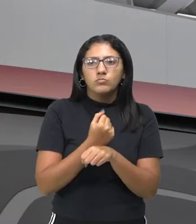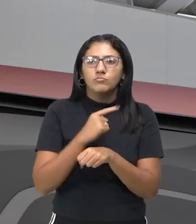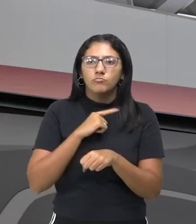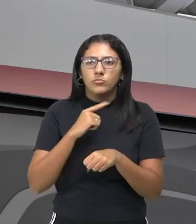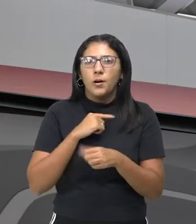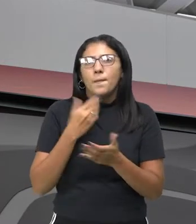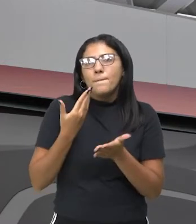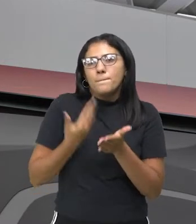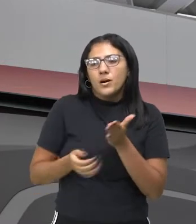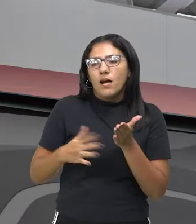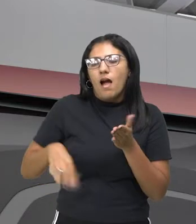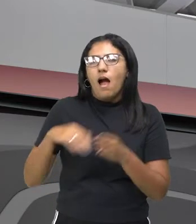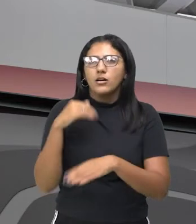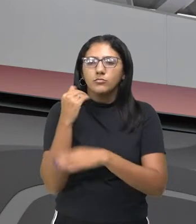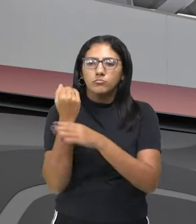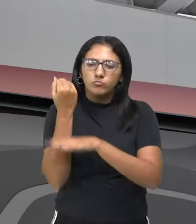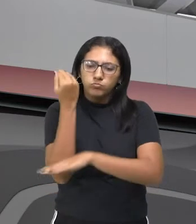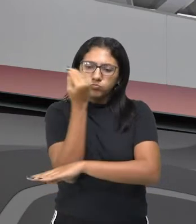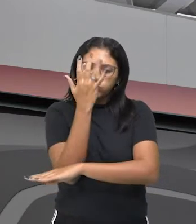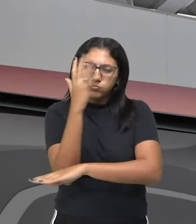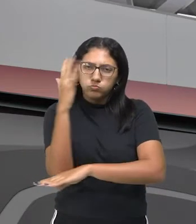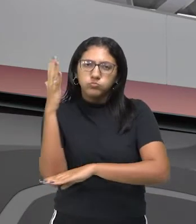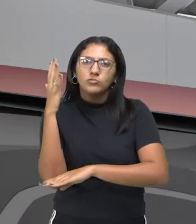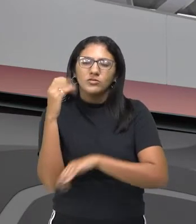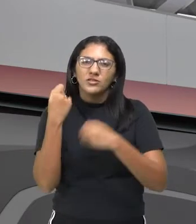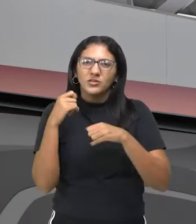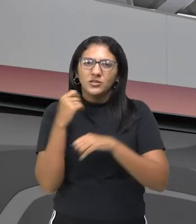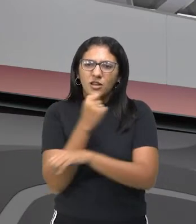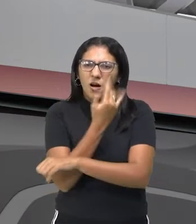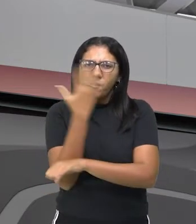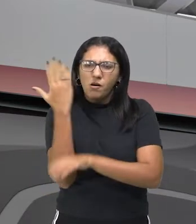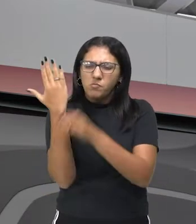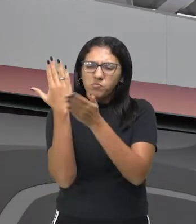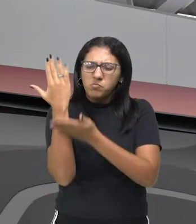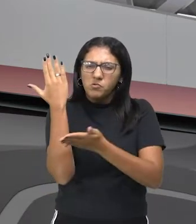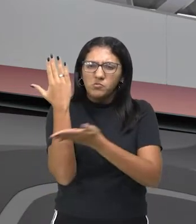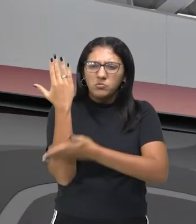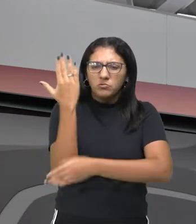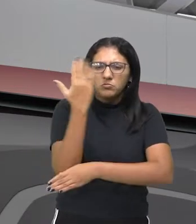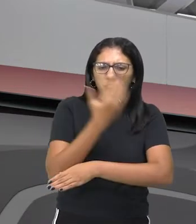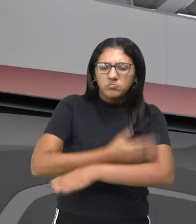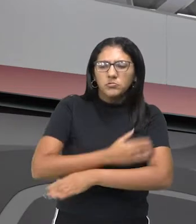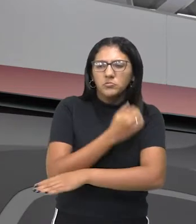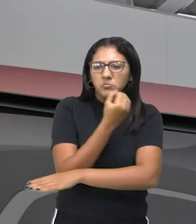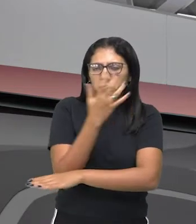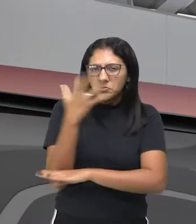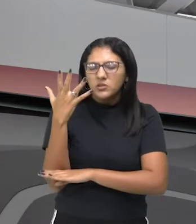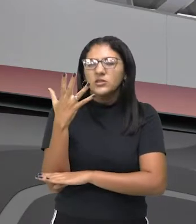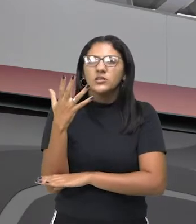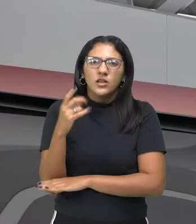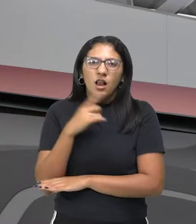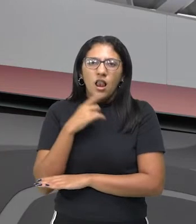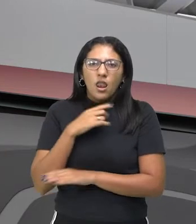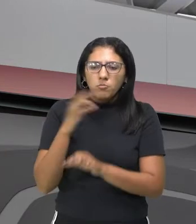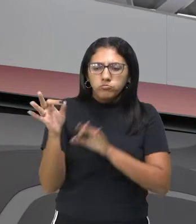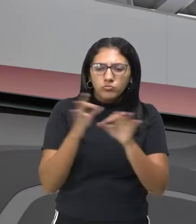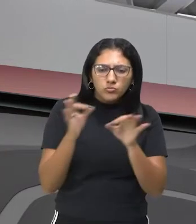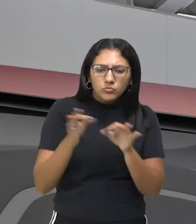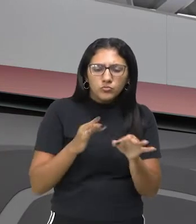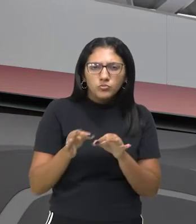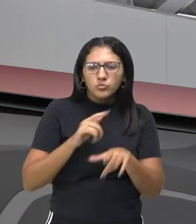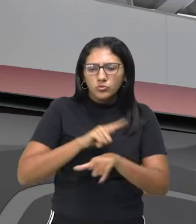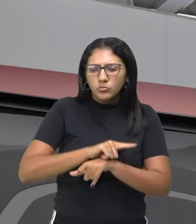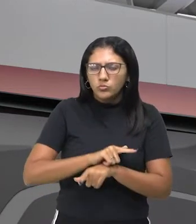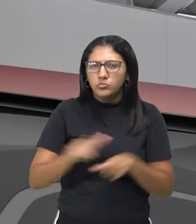perda de vegetação. Então, tudo isso daí teve que ser desmatado para que fosse, então, colocada toda a infraestrutura para